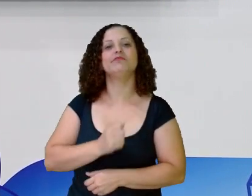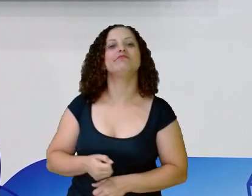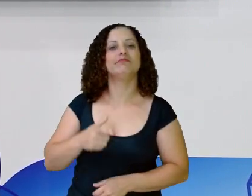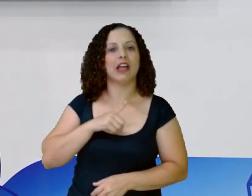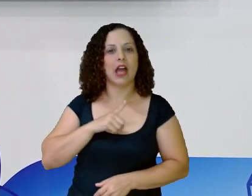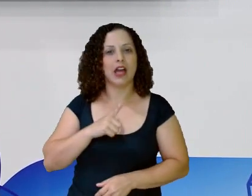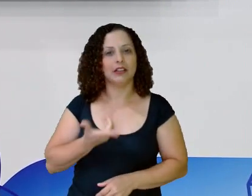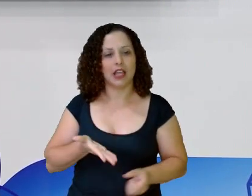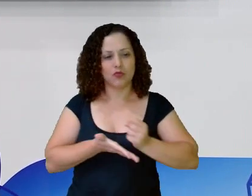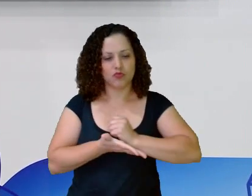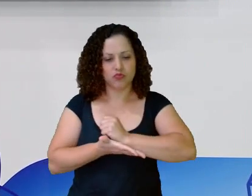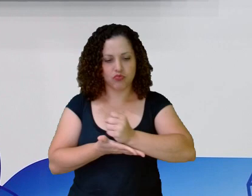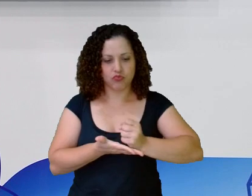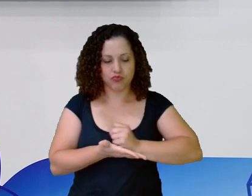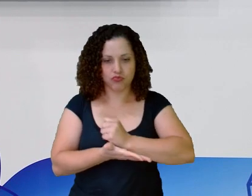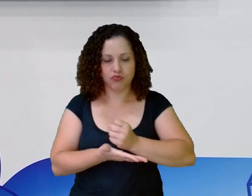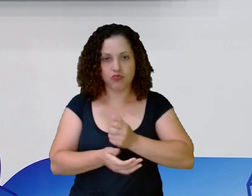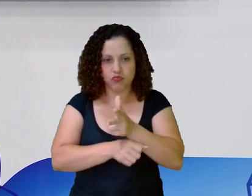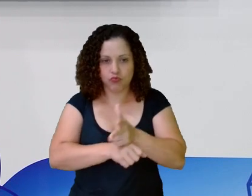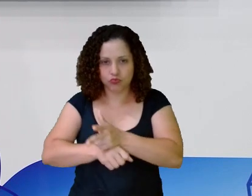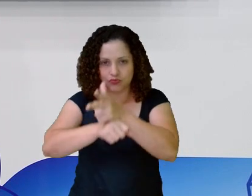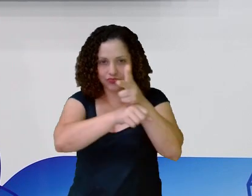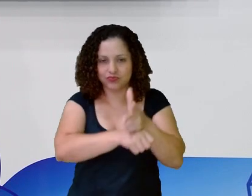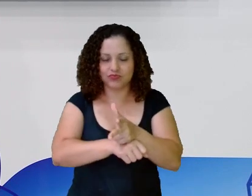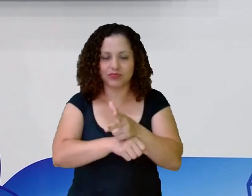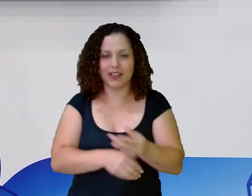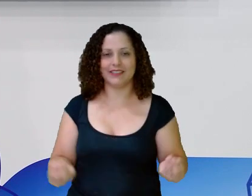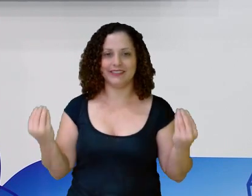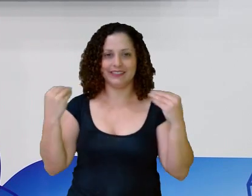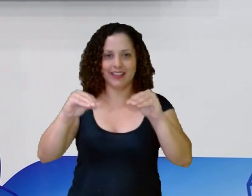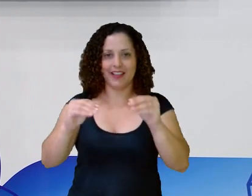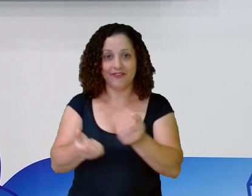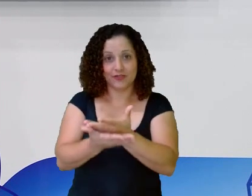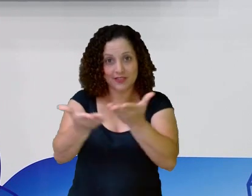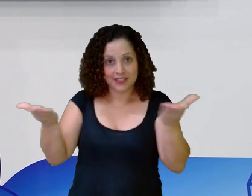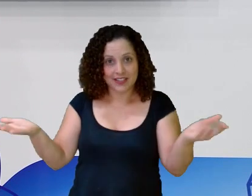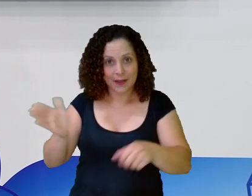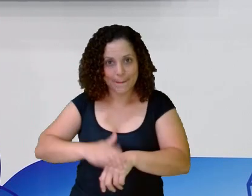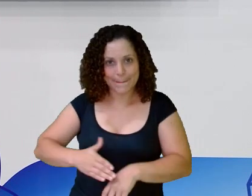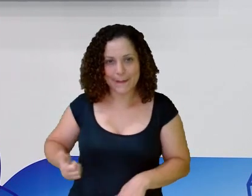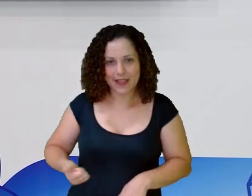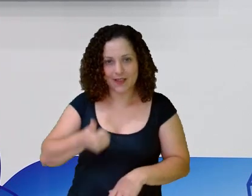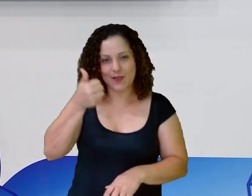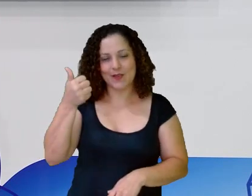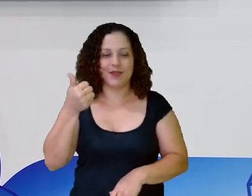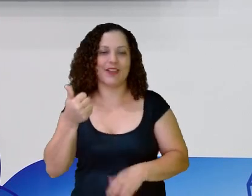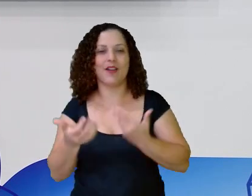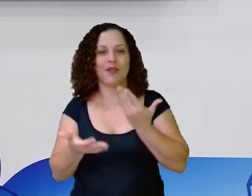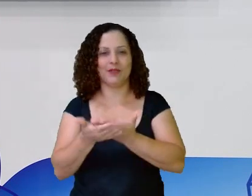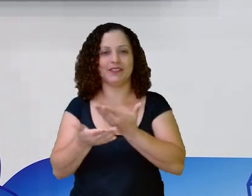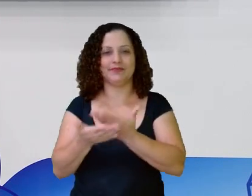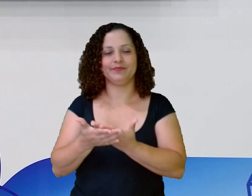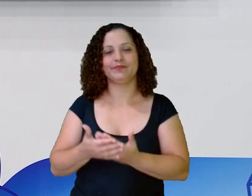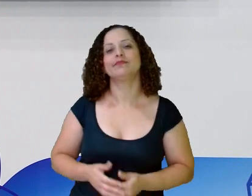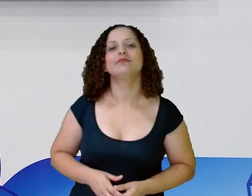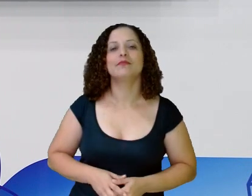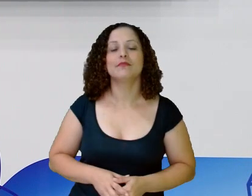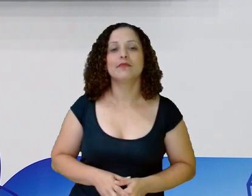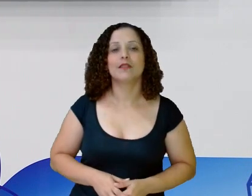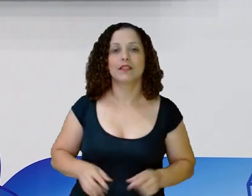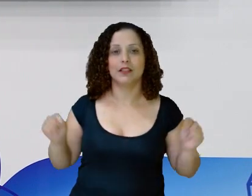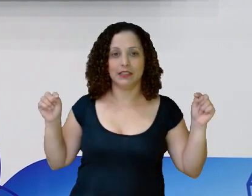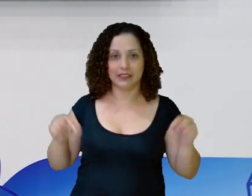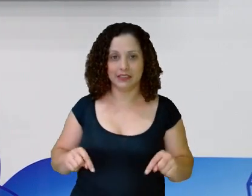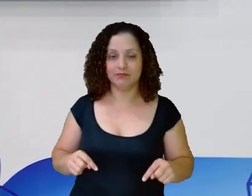belo trabalho para fazer com que essa aula ela chegue para você da melhor forma possível. Então vamos seguir nossa aula de